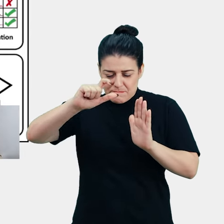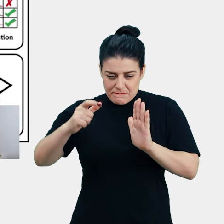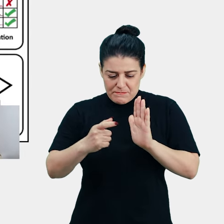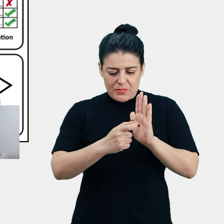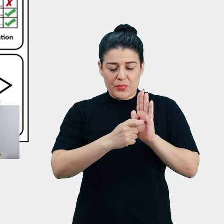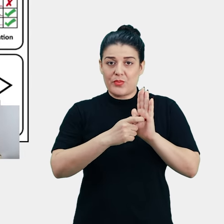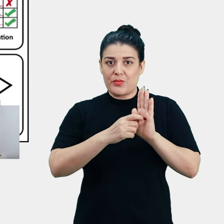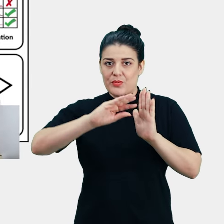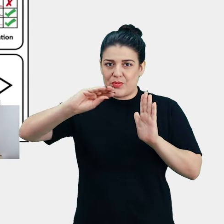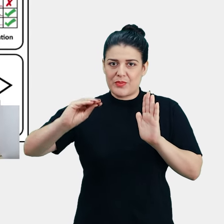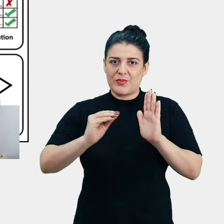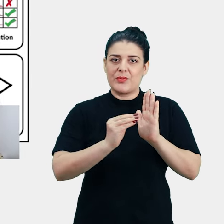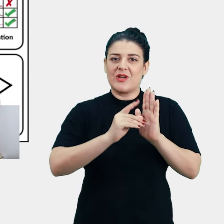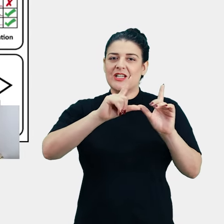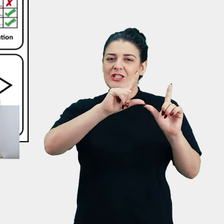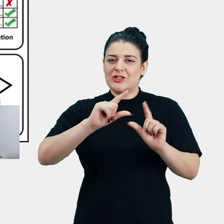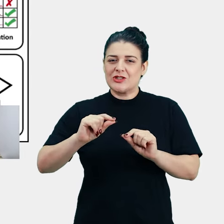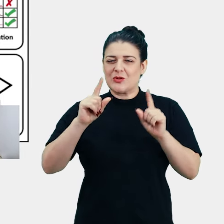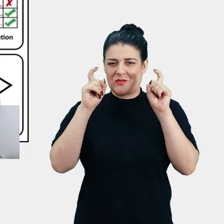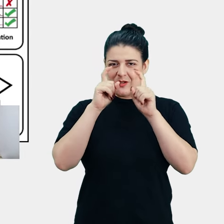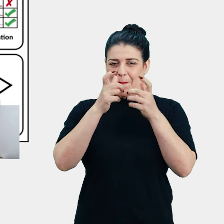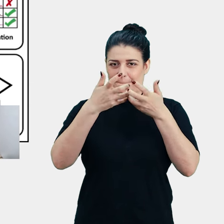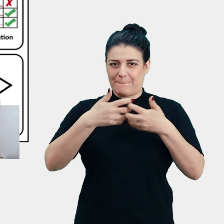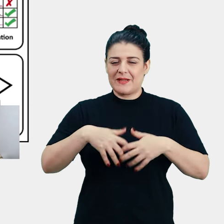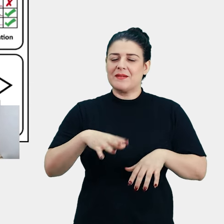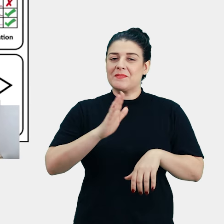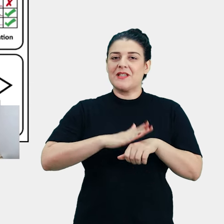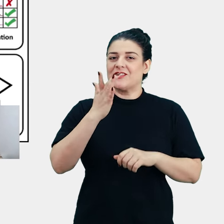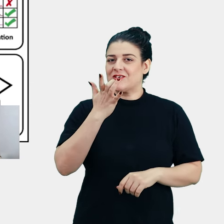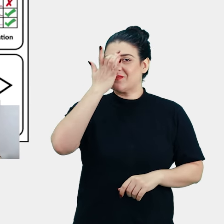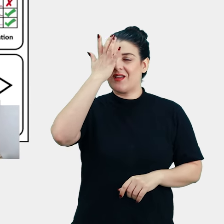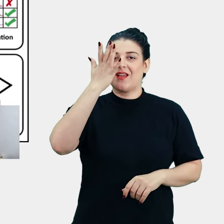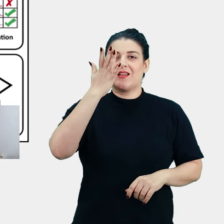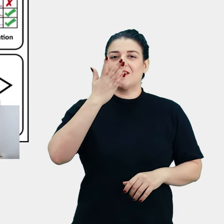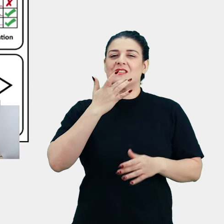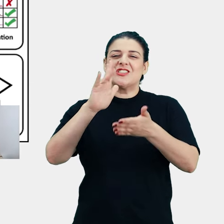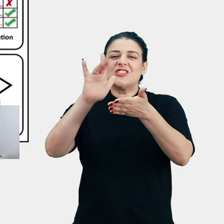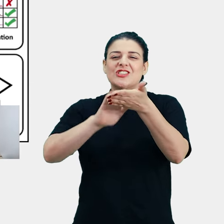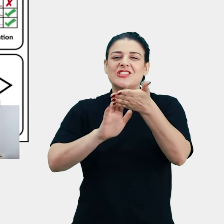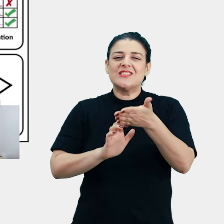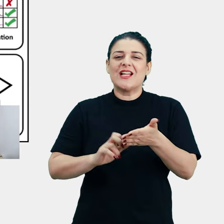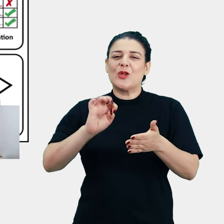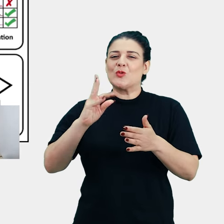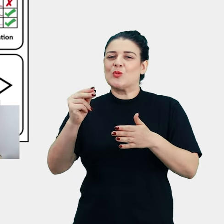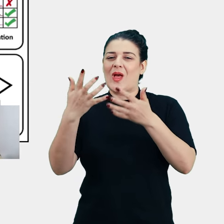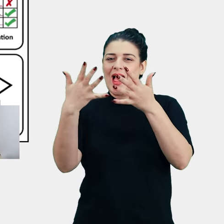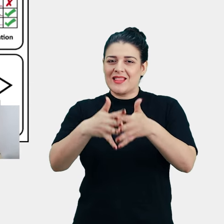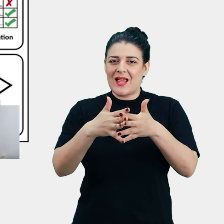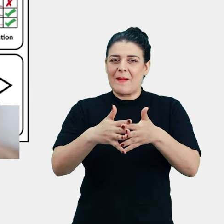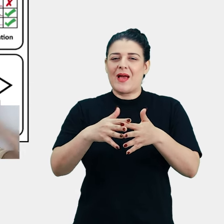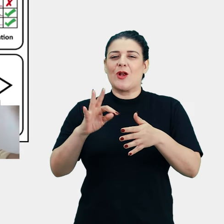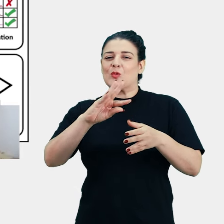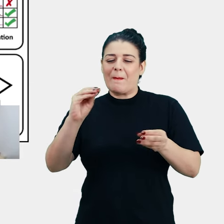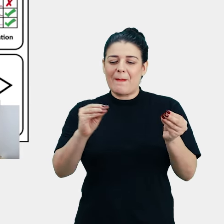o processamento vai reduzir a complexidade, então vai facilitar, você elimina ruído, você elimina artefatos. Lembra